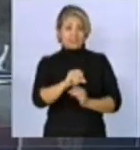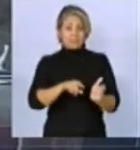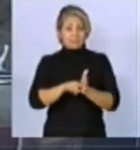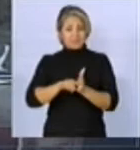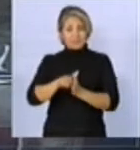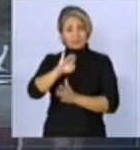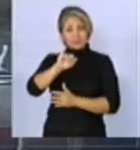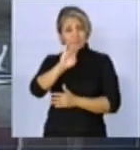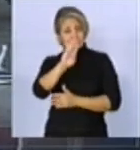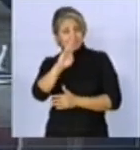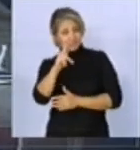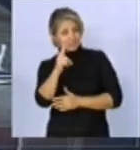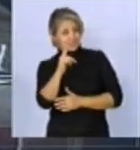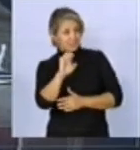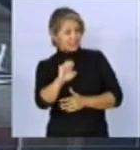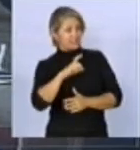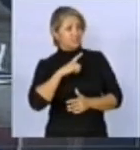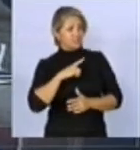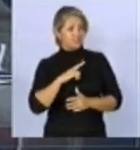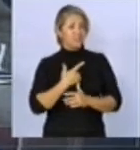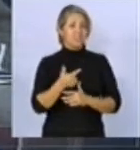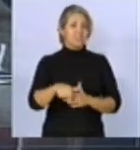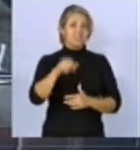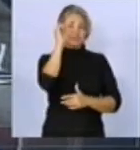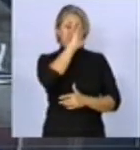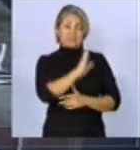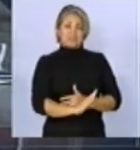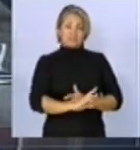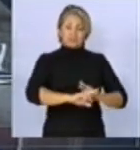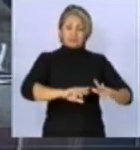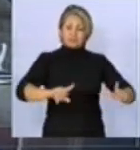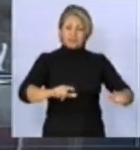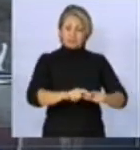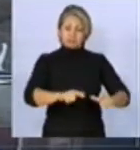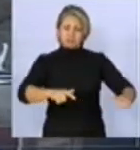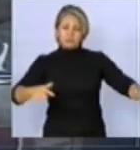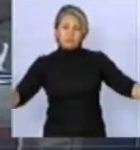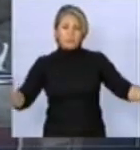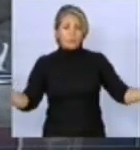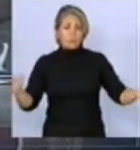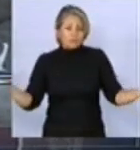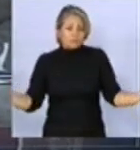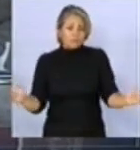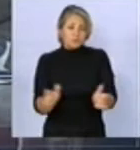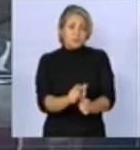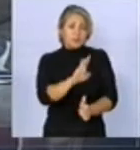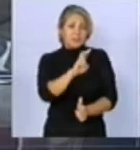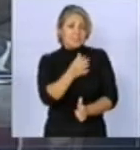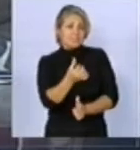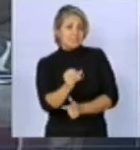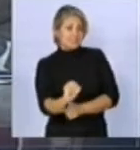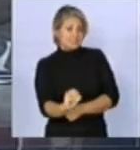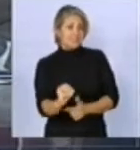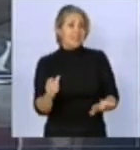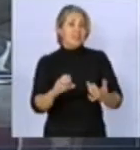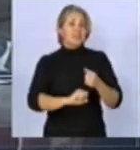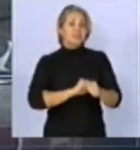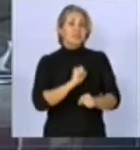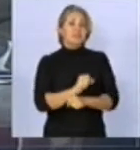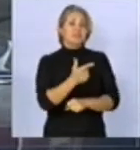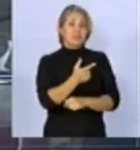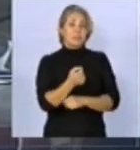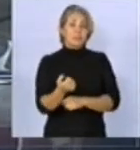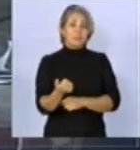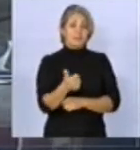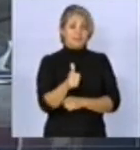o Brasil tinha quatro milhões de 300 mil hectares de cana-de-açúcar e a lagostinha 560 ou em 2011